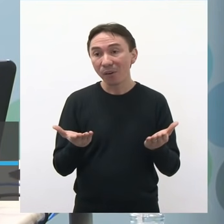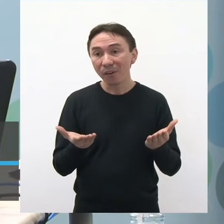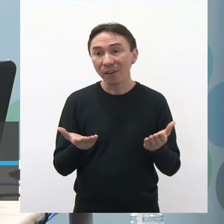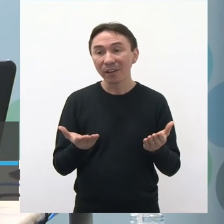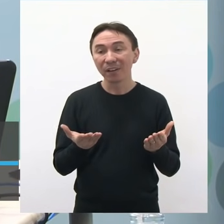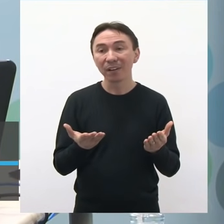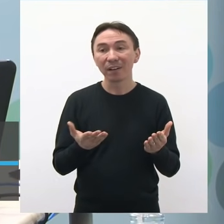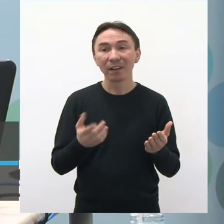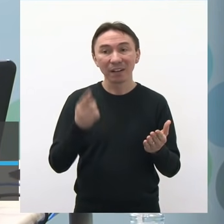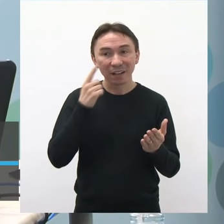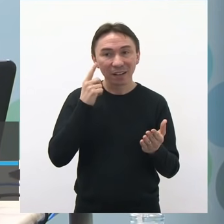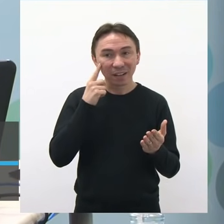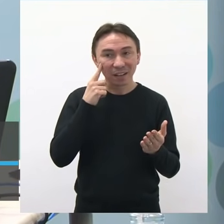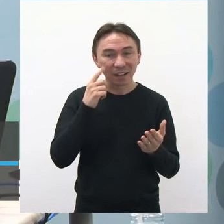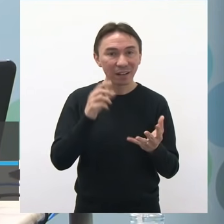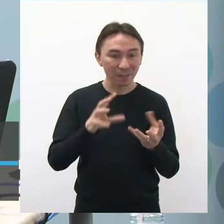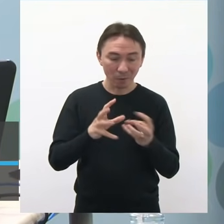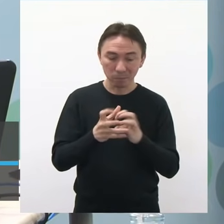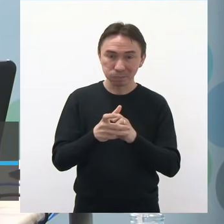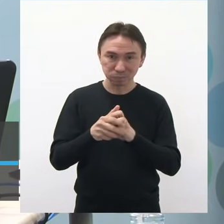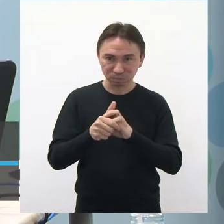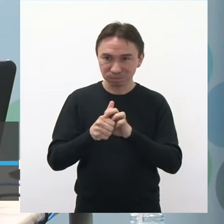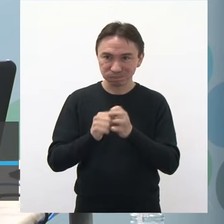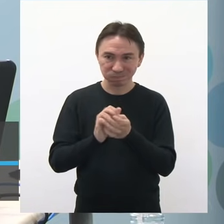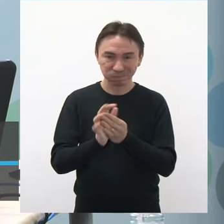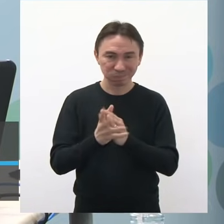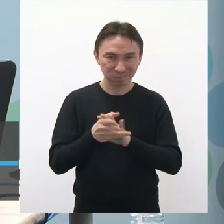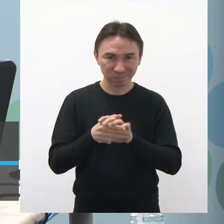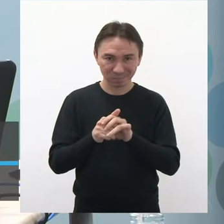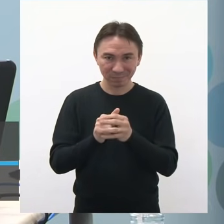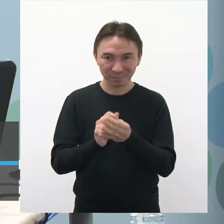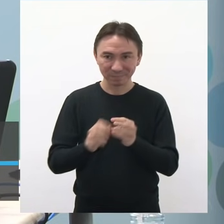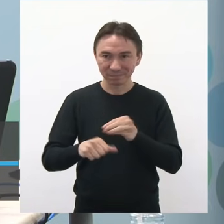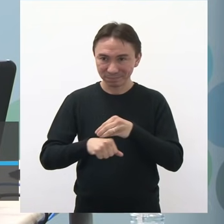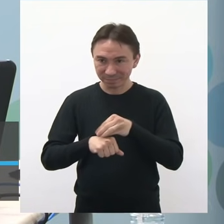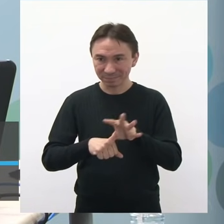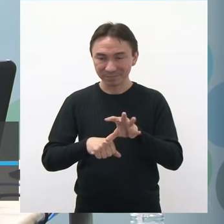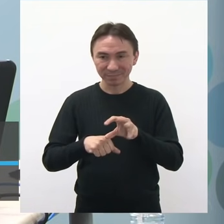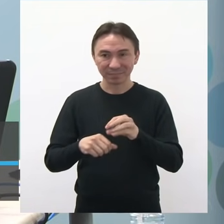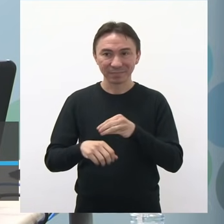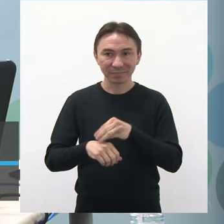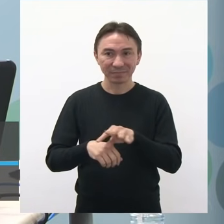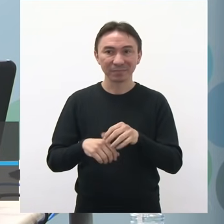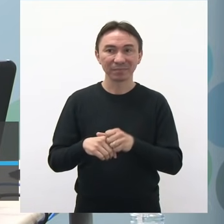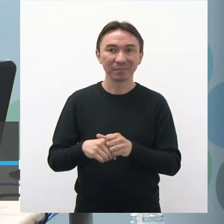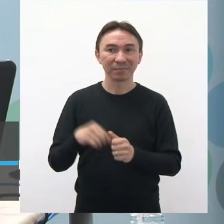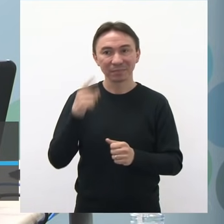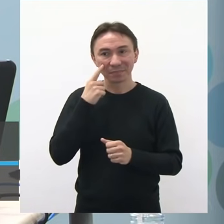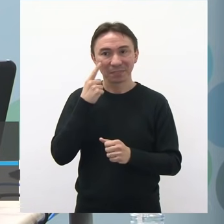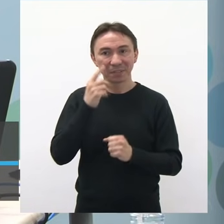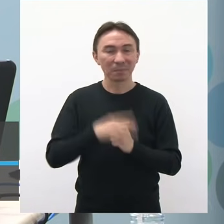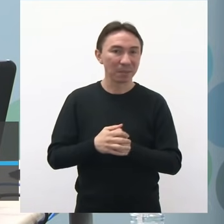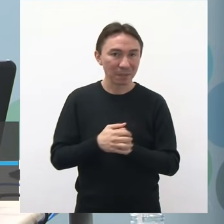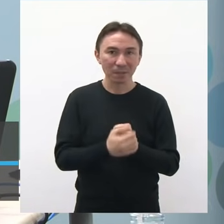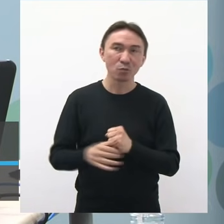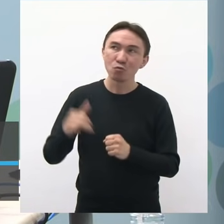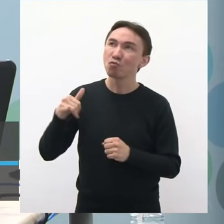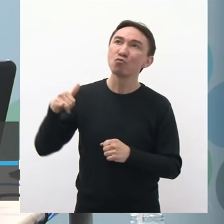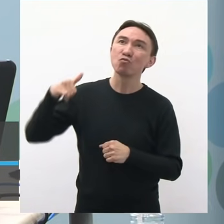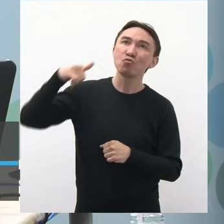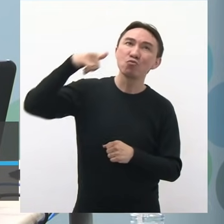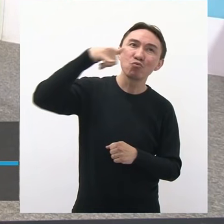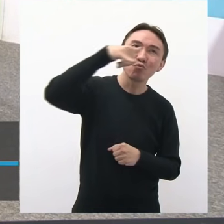ele uma bola, assim. A gente amassa para ele ficar bem dobradinho e melhorar a aerodinâmica do nosso avião.